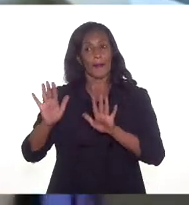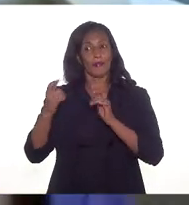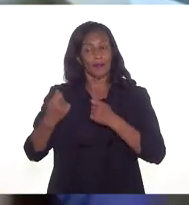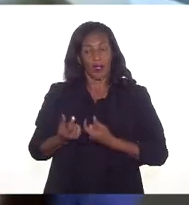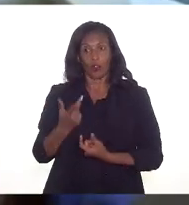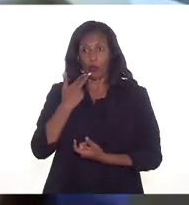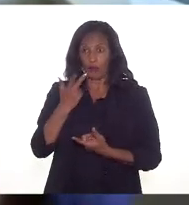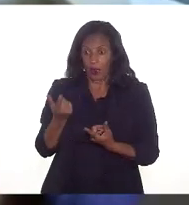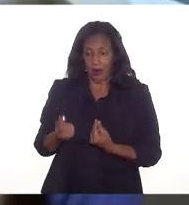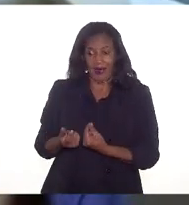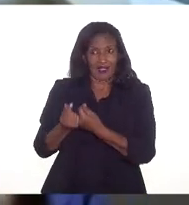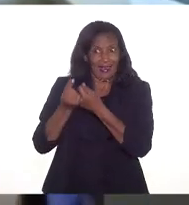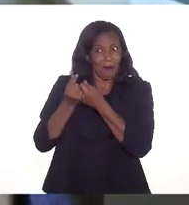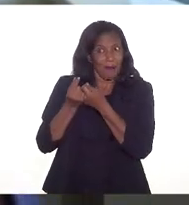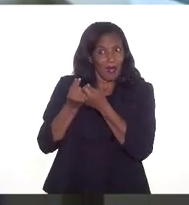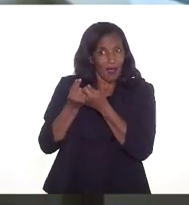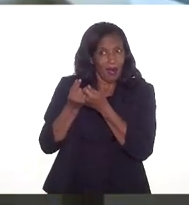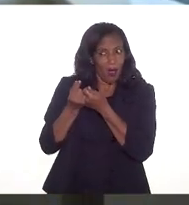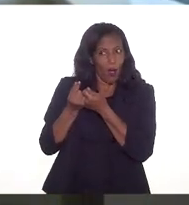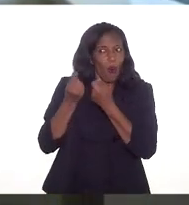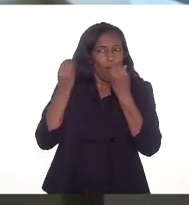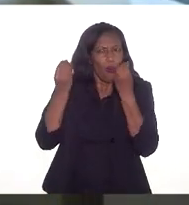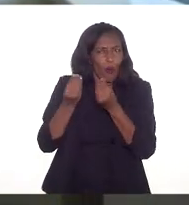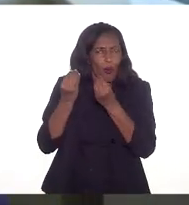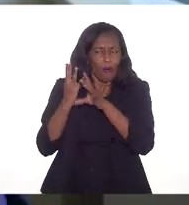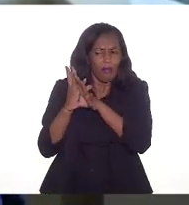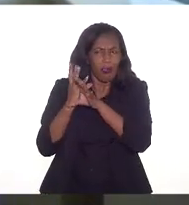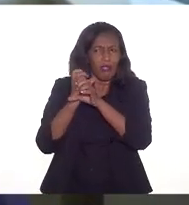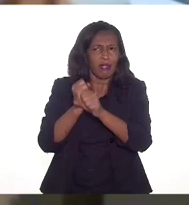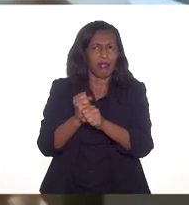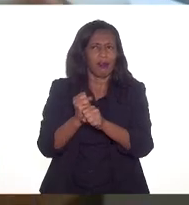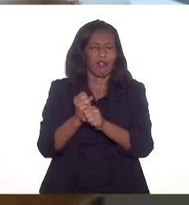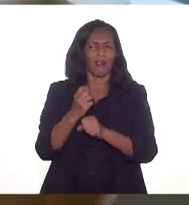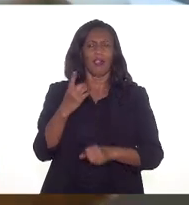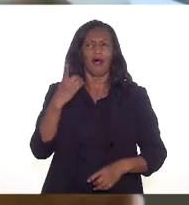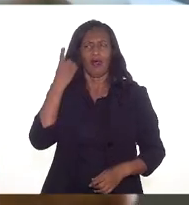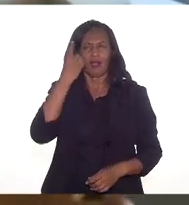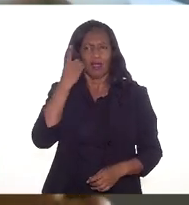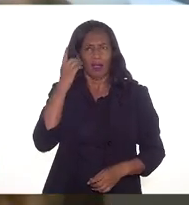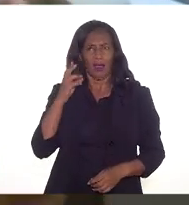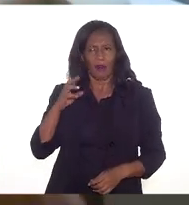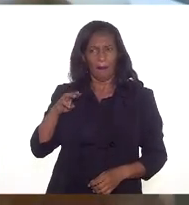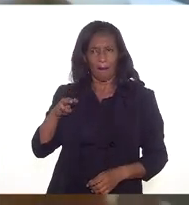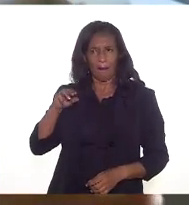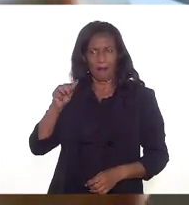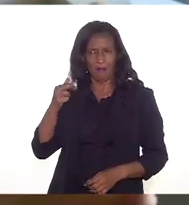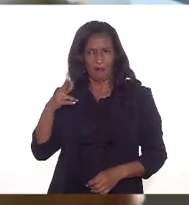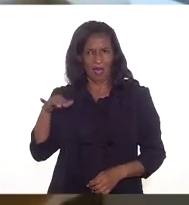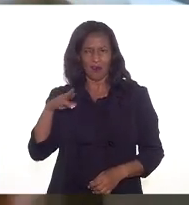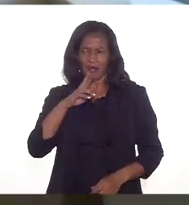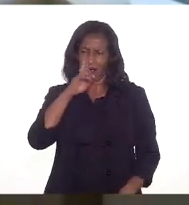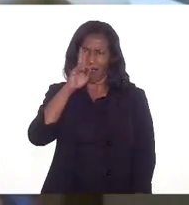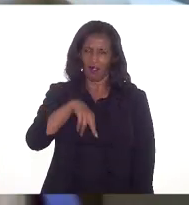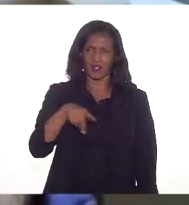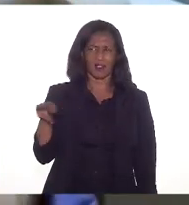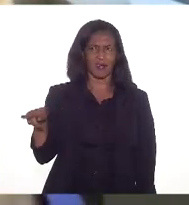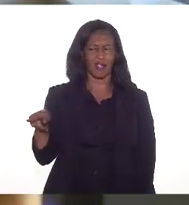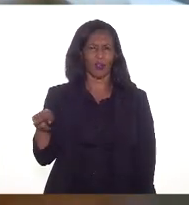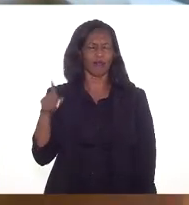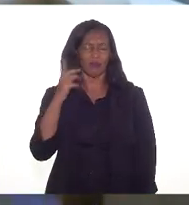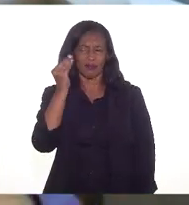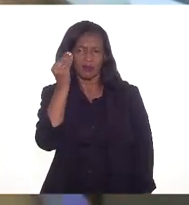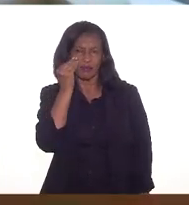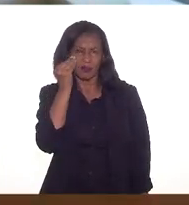é que a gente vai equacionar isso? Porque a deputada Marta Rocha tem toda a razão. Ela